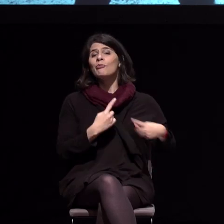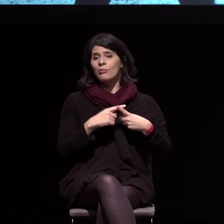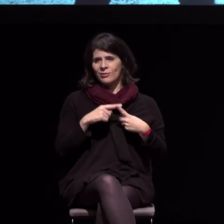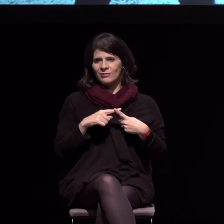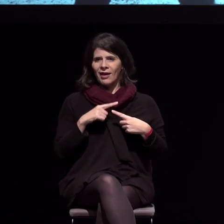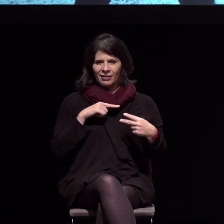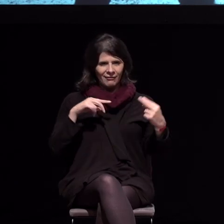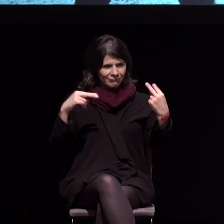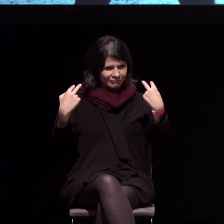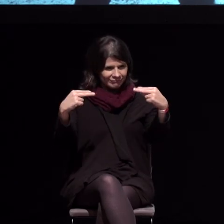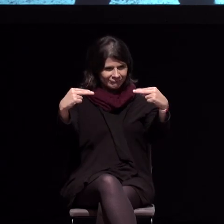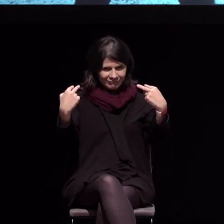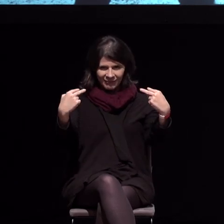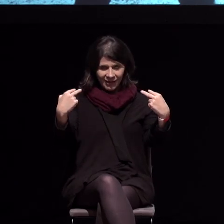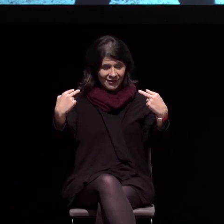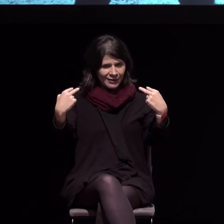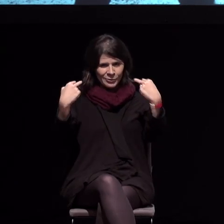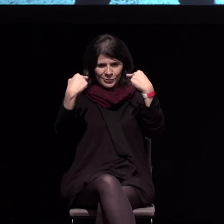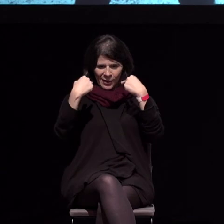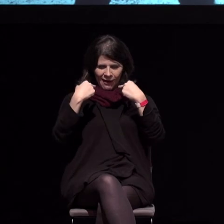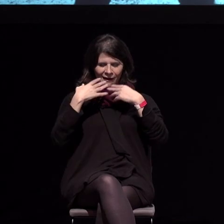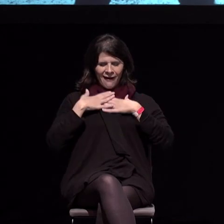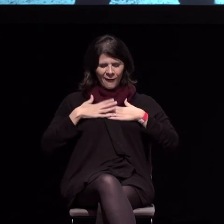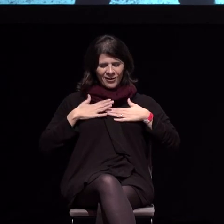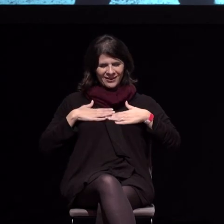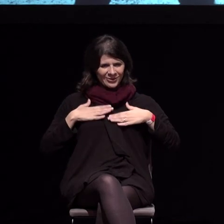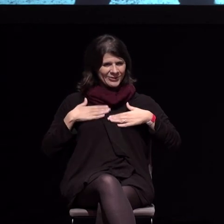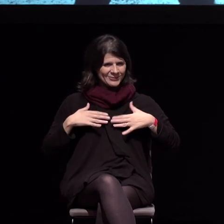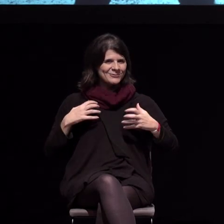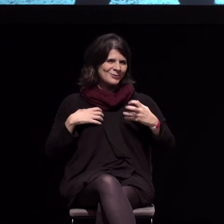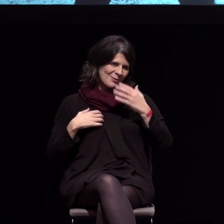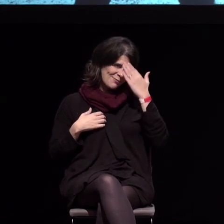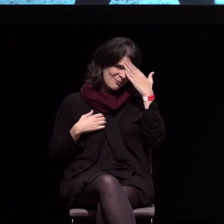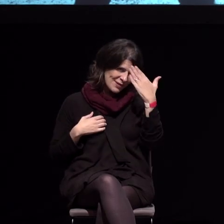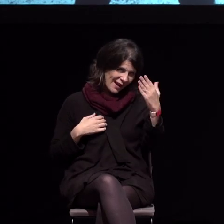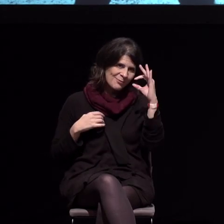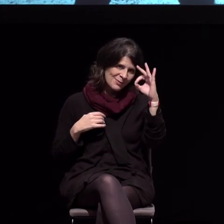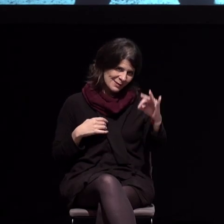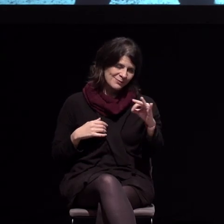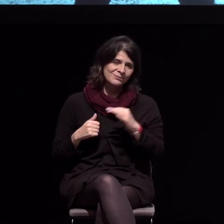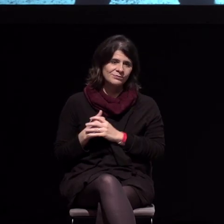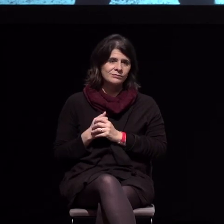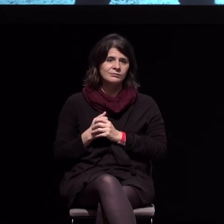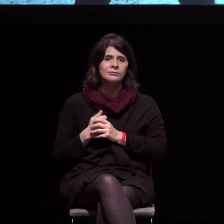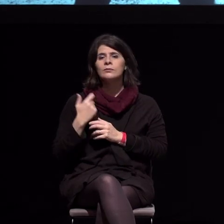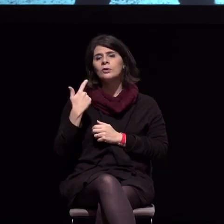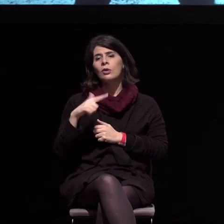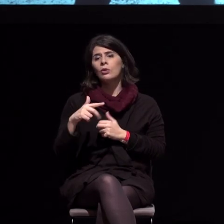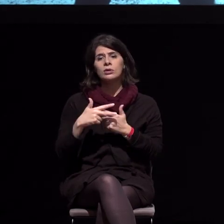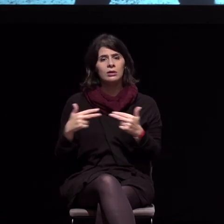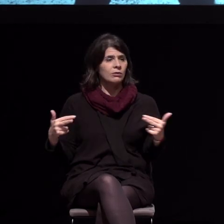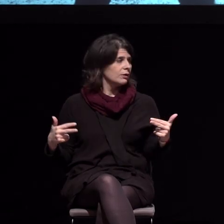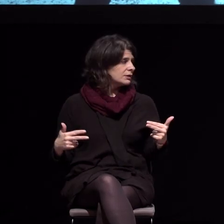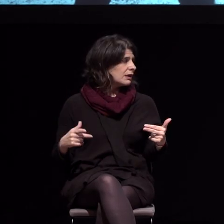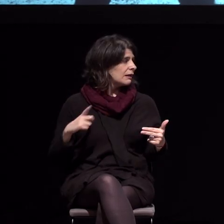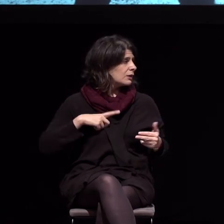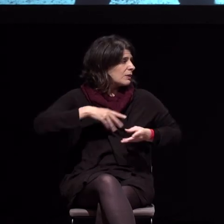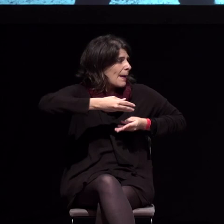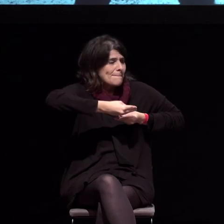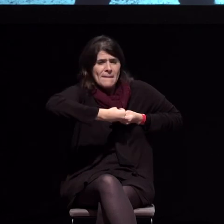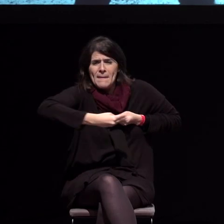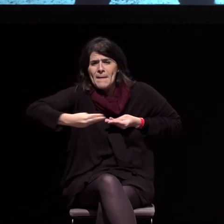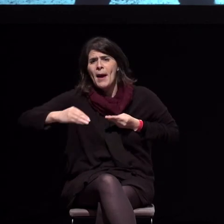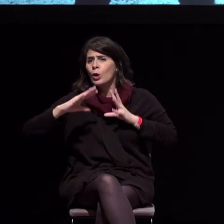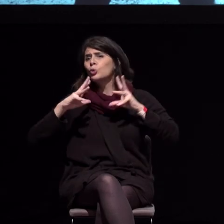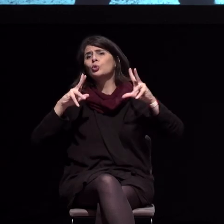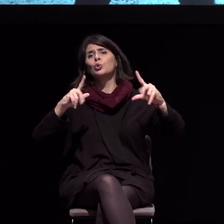olhares acolhedores. Muito obrigada, mesmo. A outra coisa é que eu não trouxe o suficiente para todo mundo, mas eu